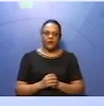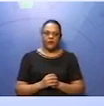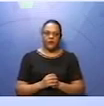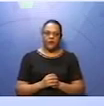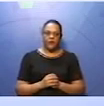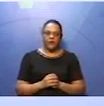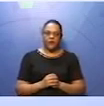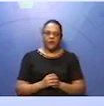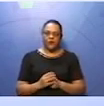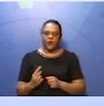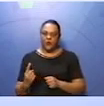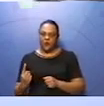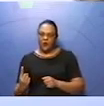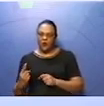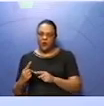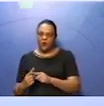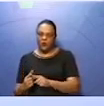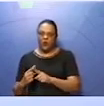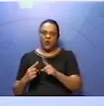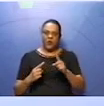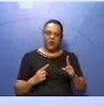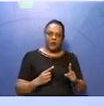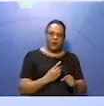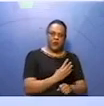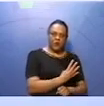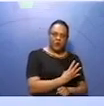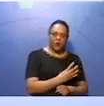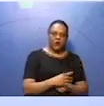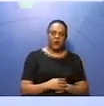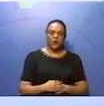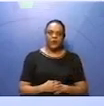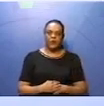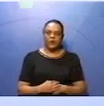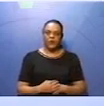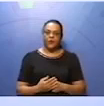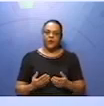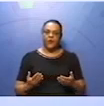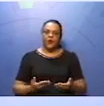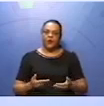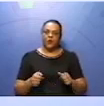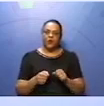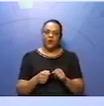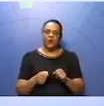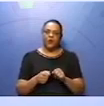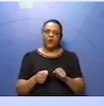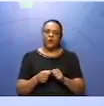o 1 vezes o 4. Agora é só resolver a conta.